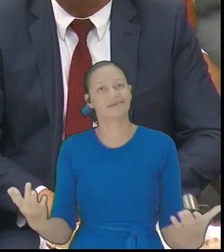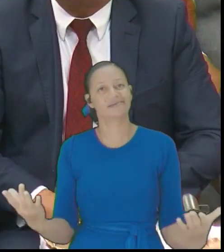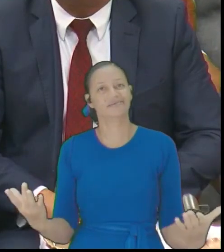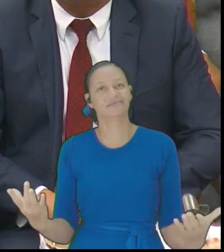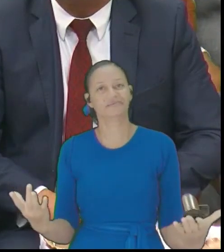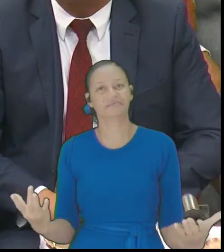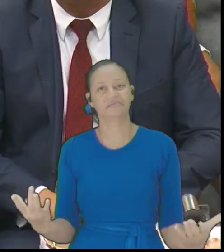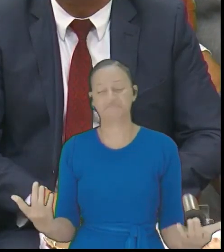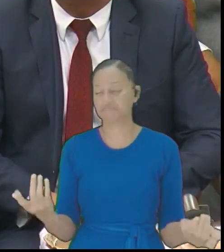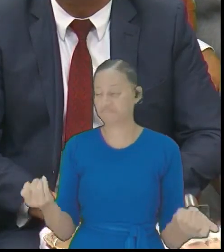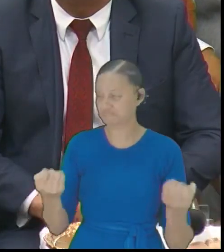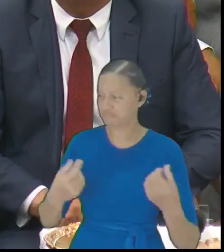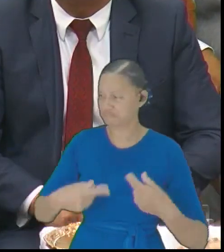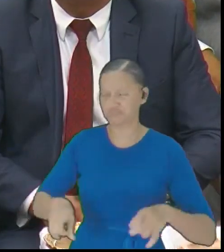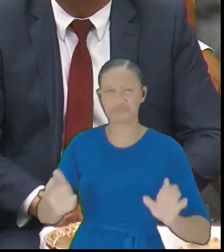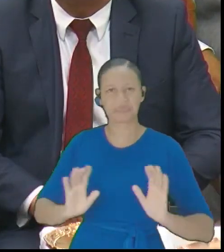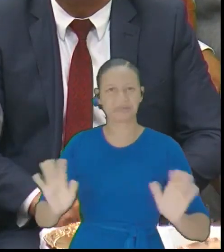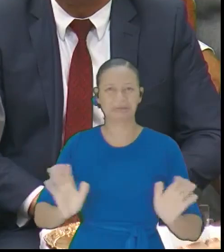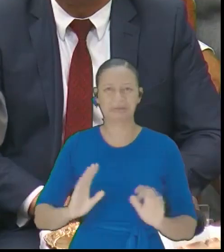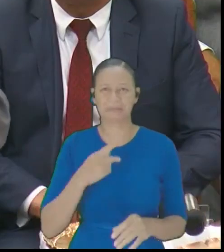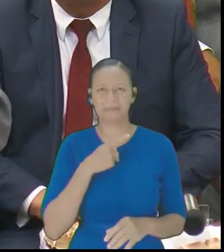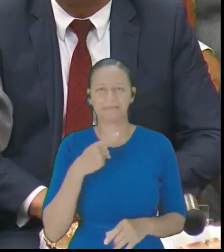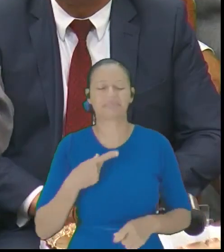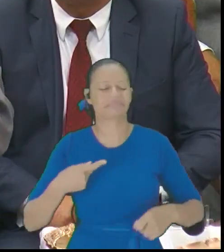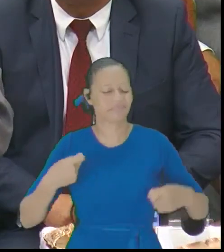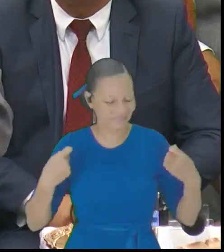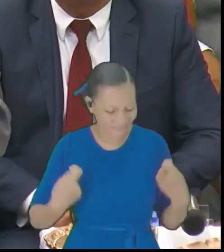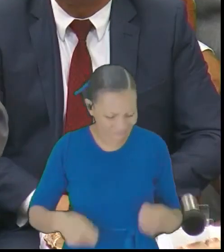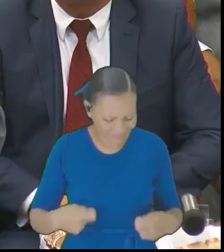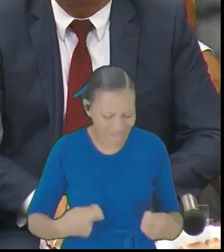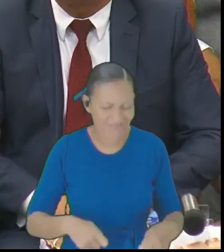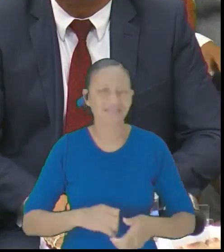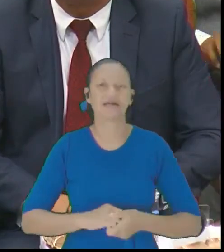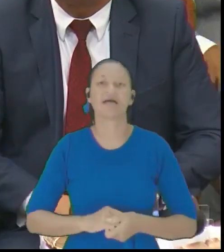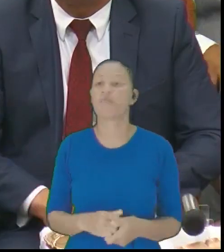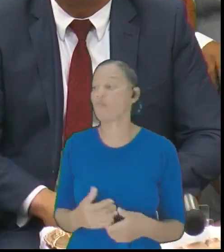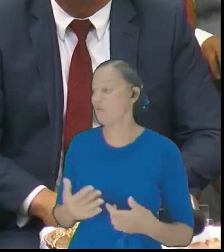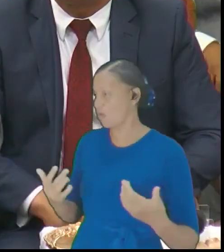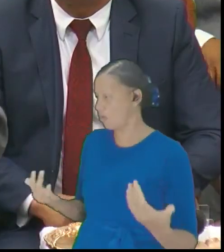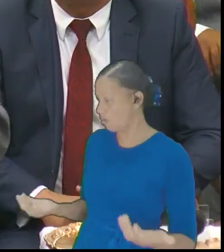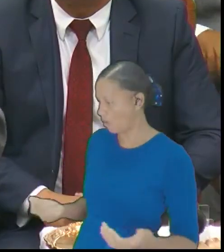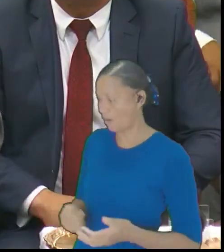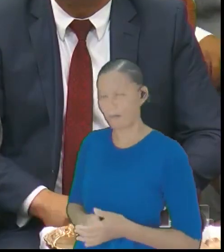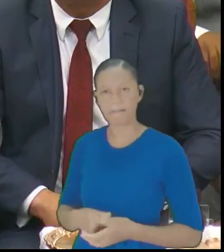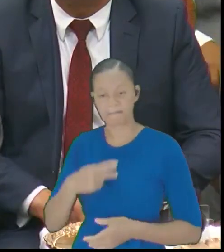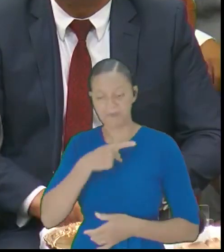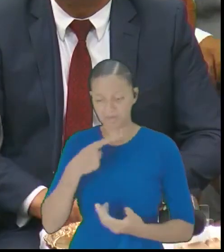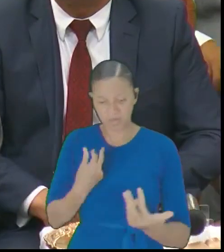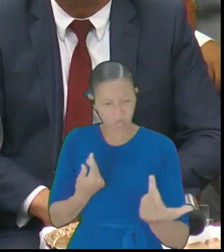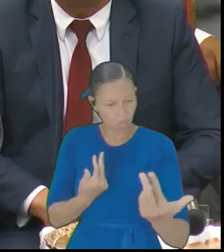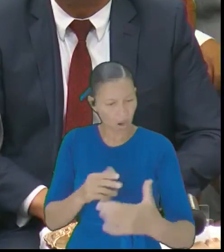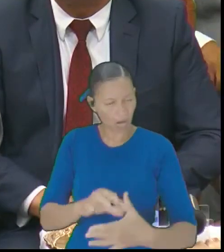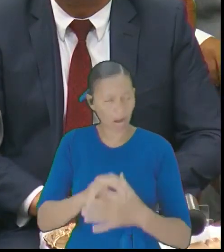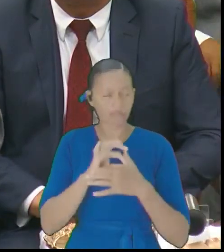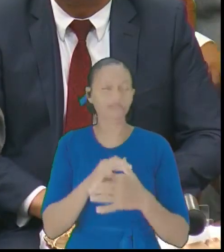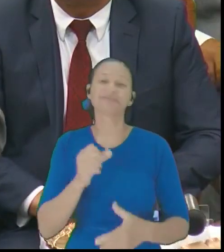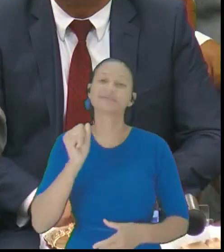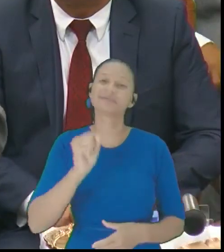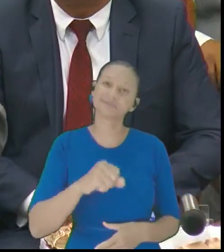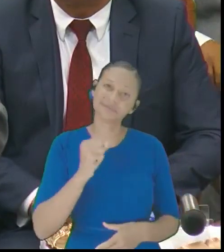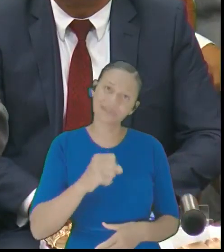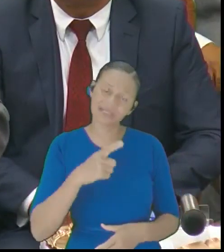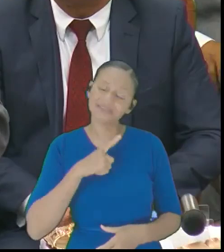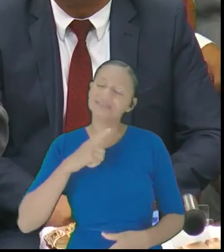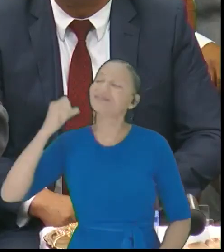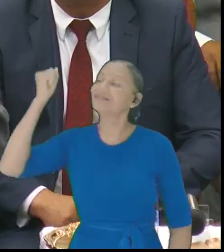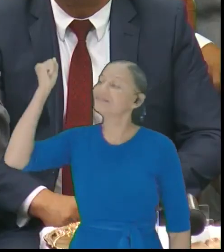Eu não preciso de pastor. Precisa, meu irmão. Porque pastor é um homem igual eu. Sim, senhor, mas sobre ele tem